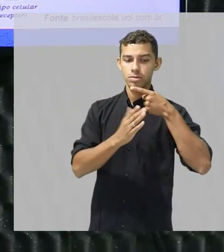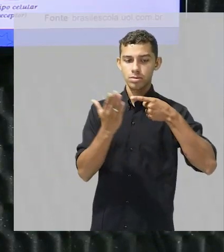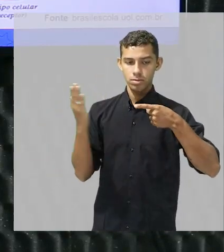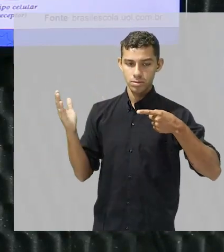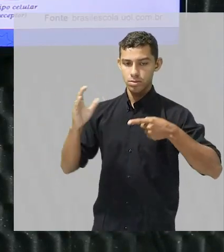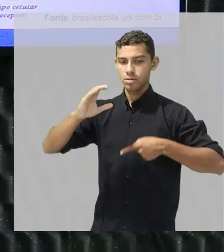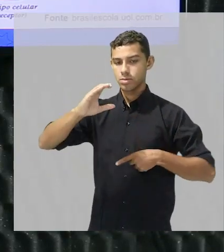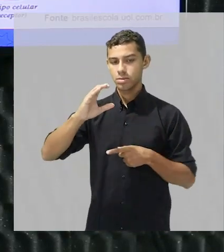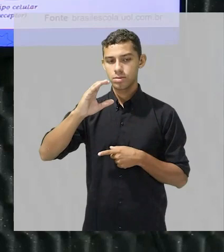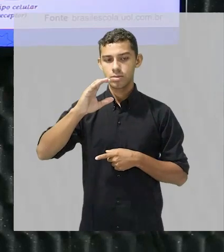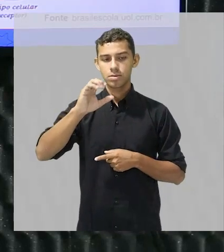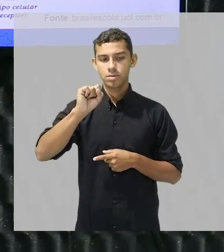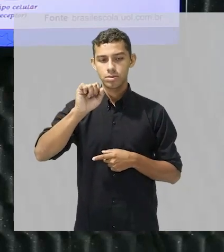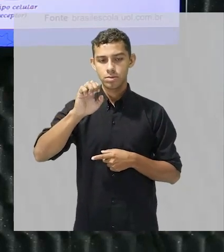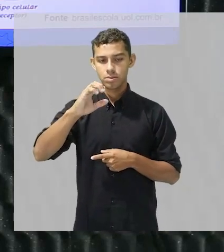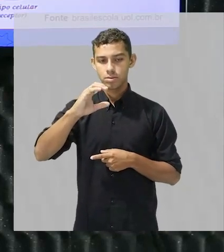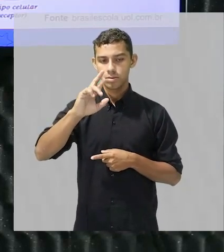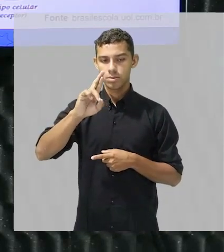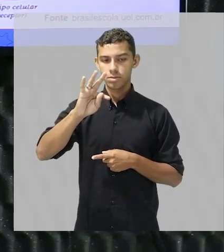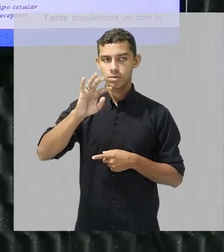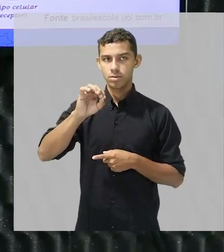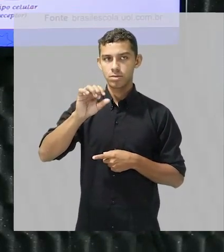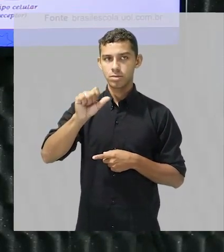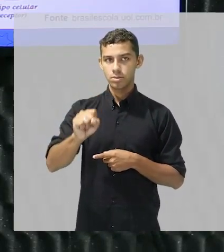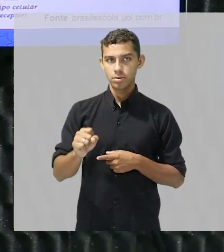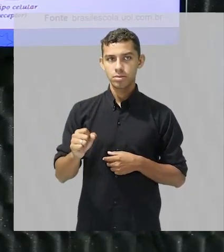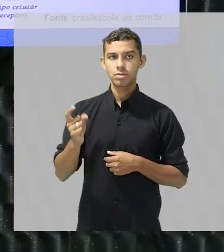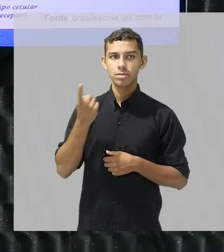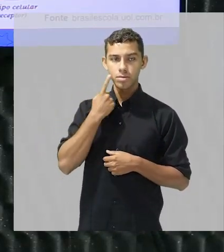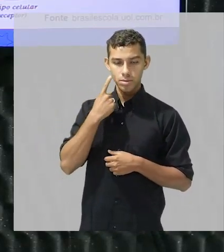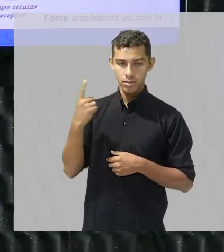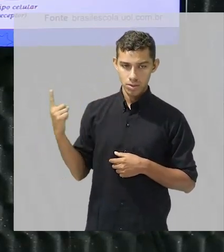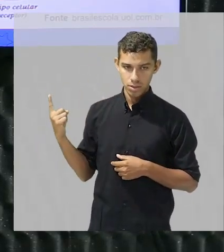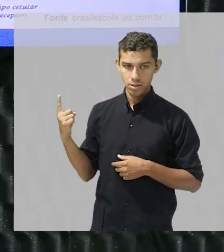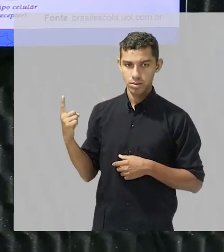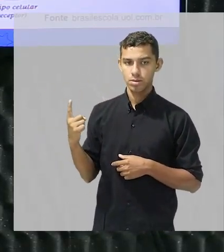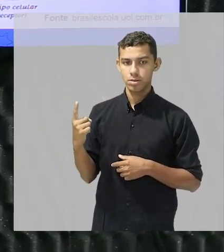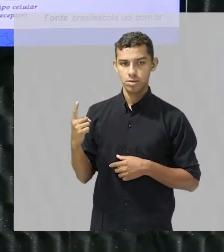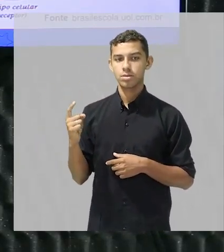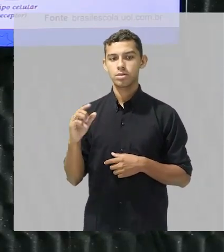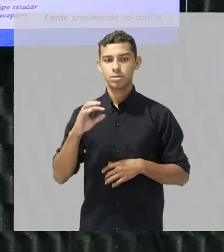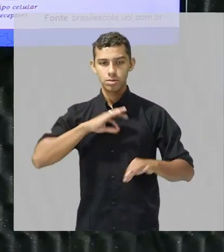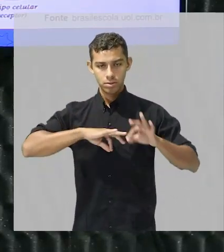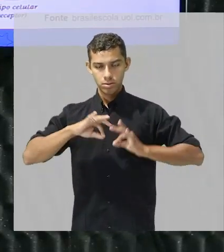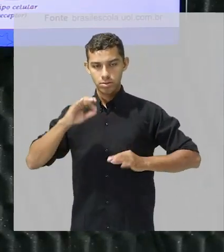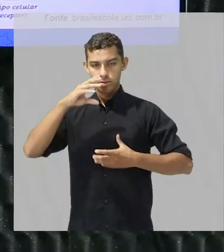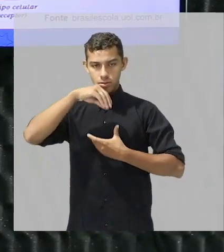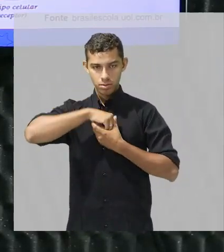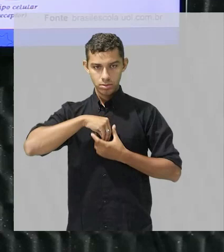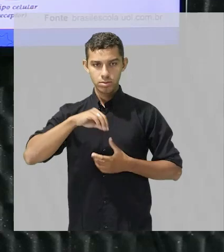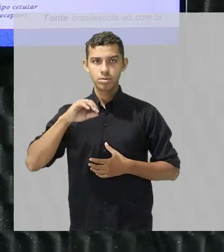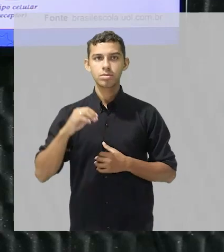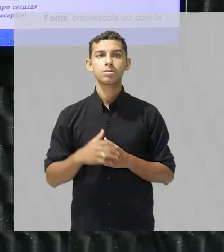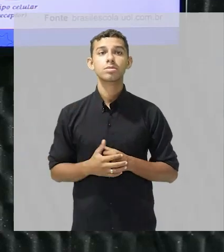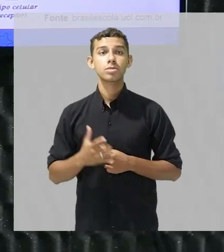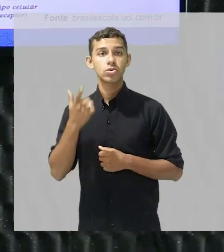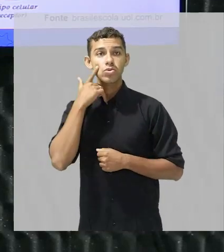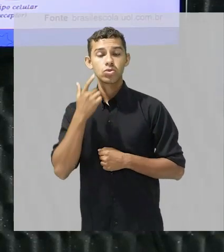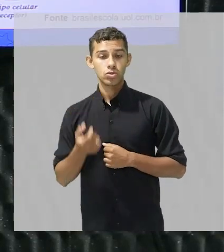tá? Uma célula secretora de uma glândula endócrina e ela está